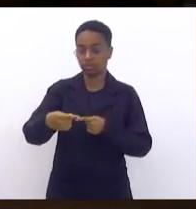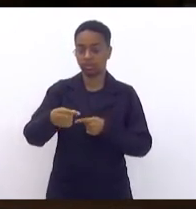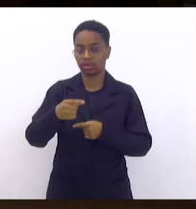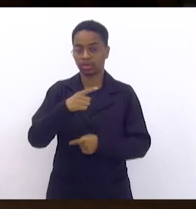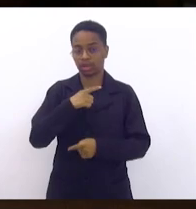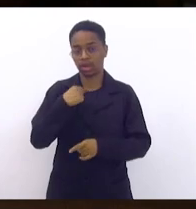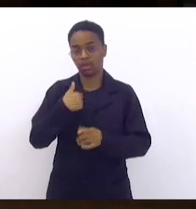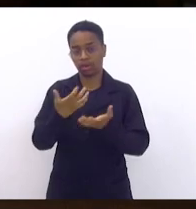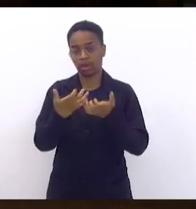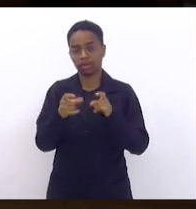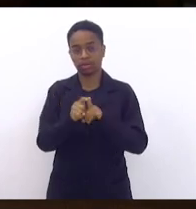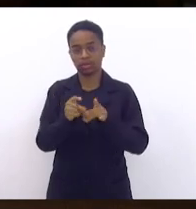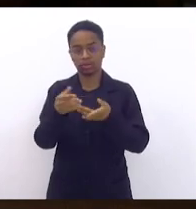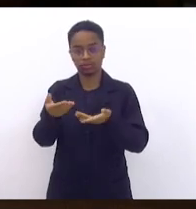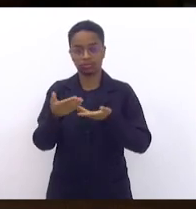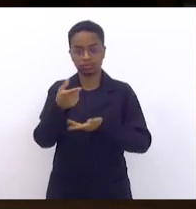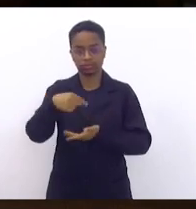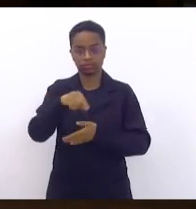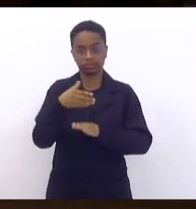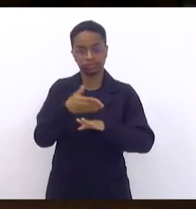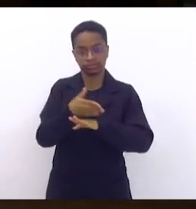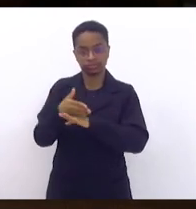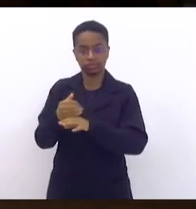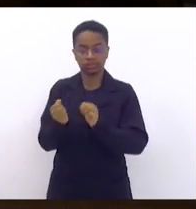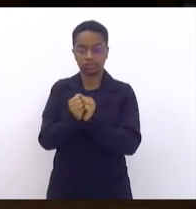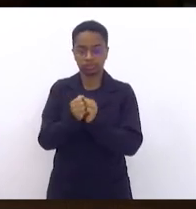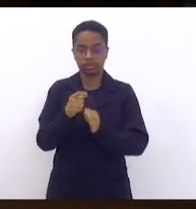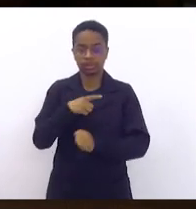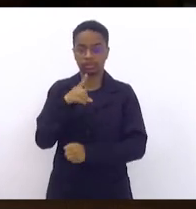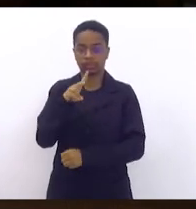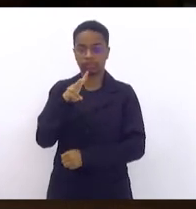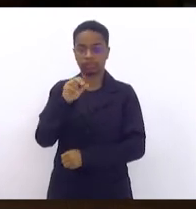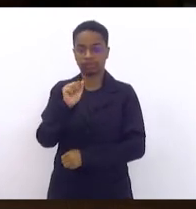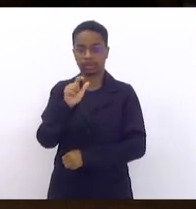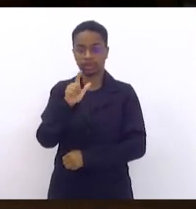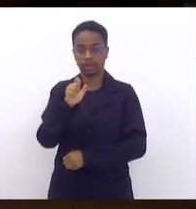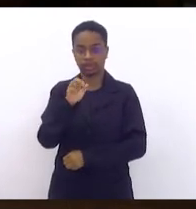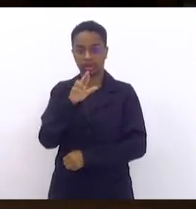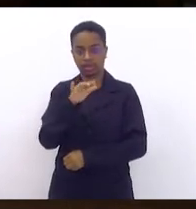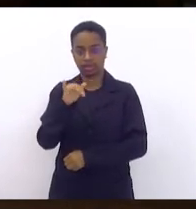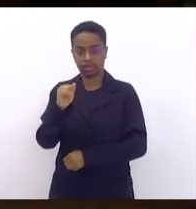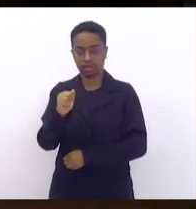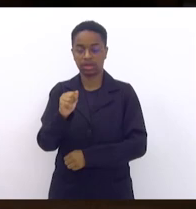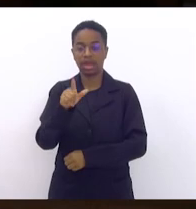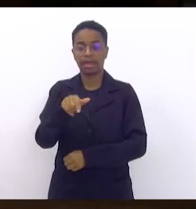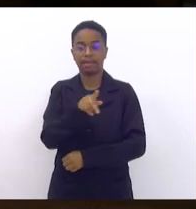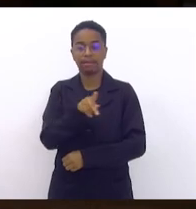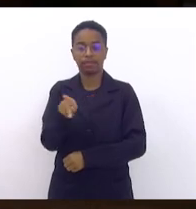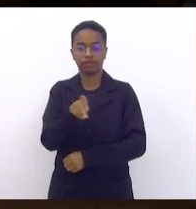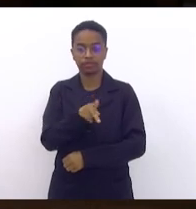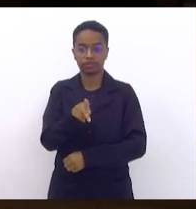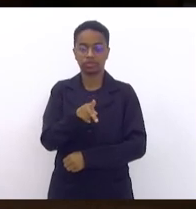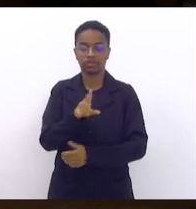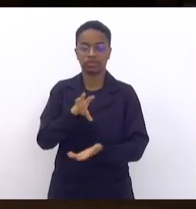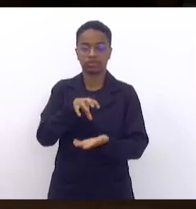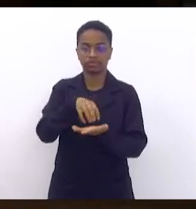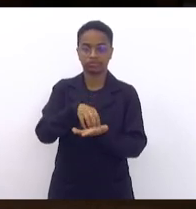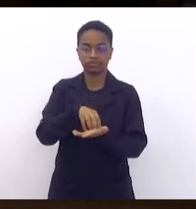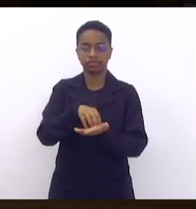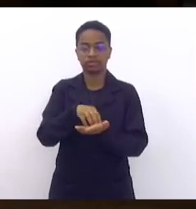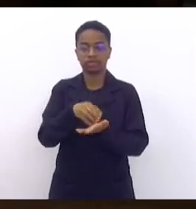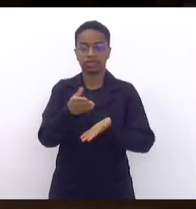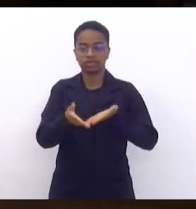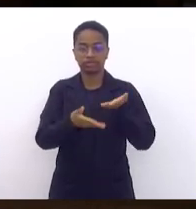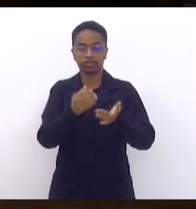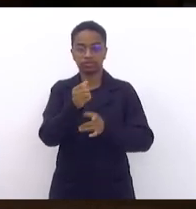convidar aqui para participar conosco da mesa Valéria Pereira Bastos Valéria é professora do departamento de serviço social